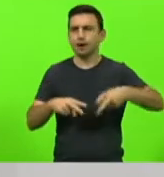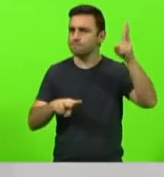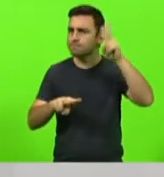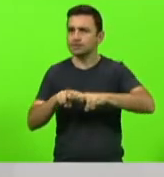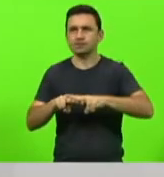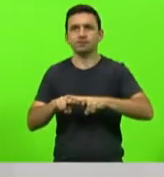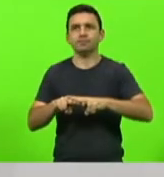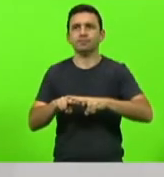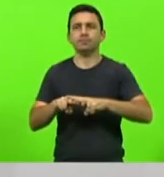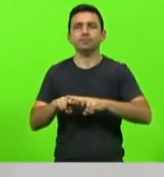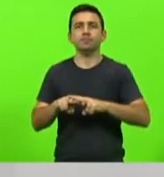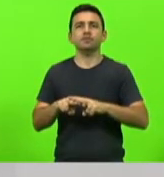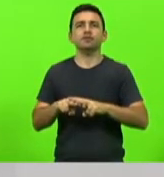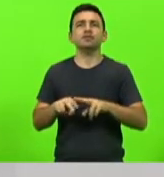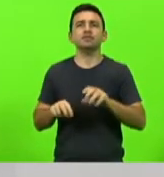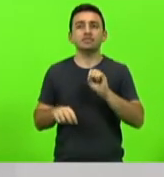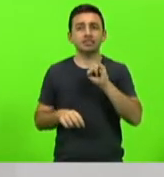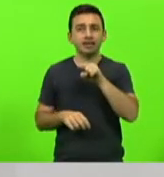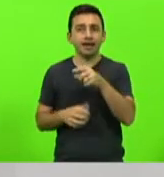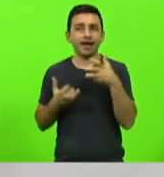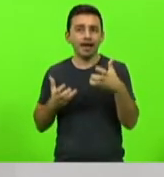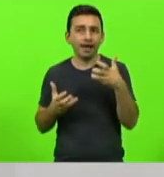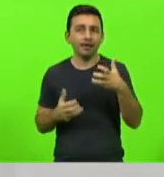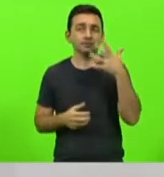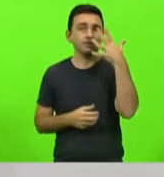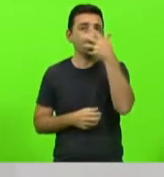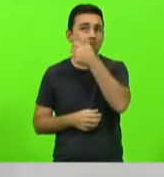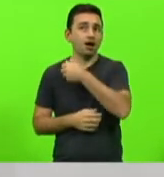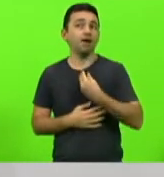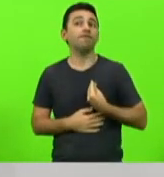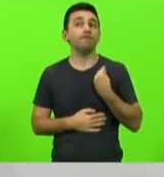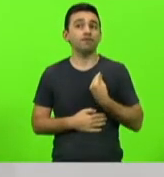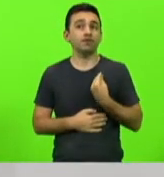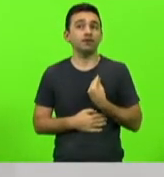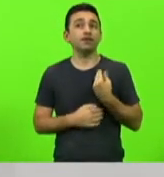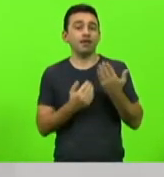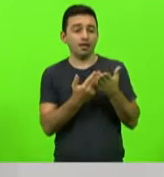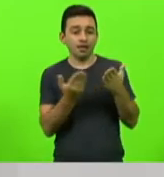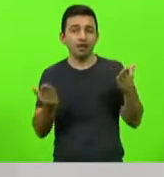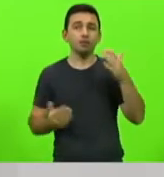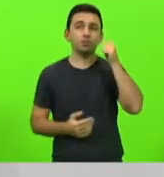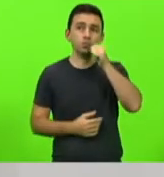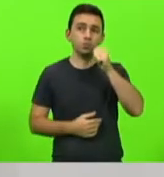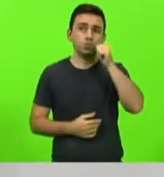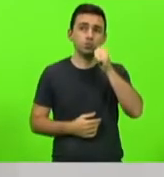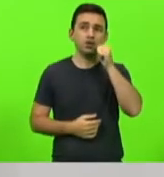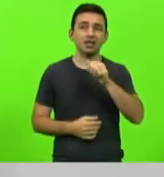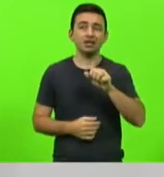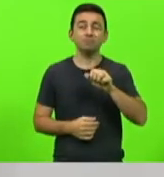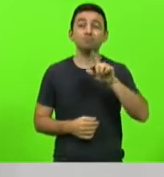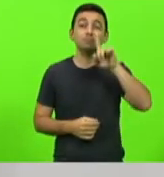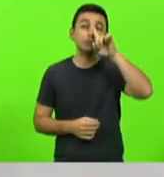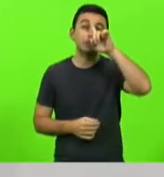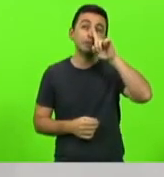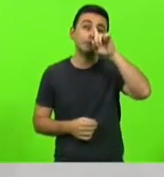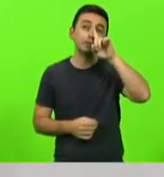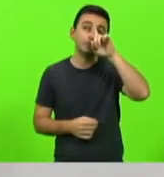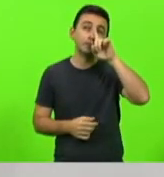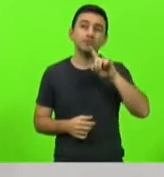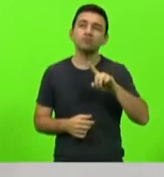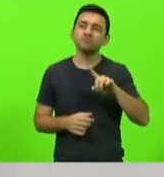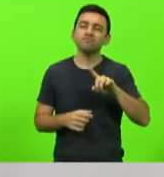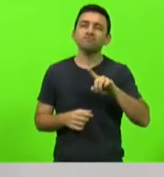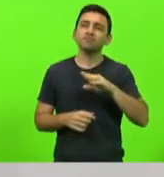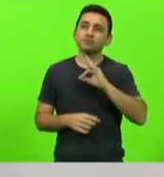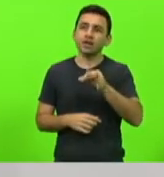preventiva, se quiser salvar a vida de mulheres que estão em risco, e é isso que tem que